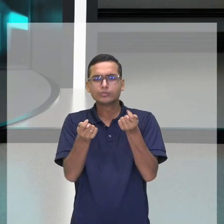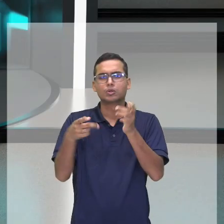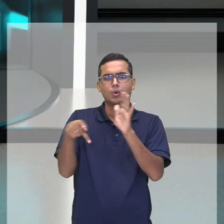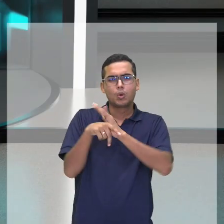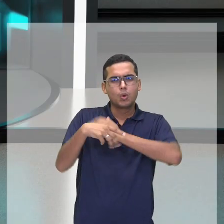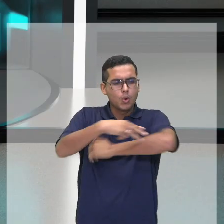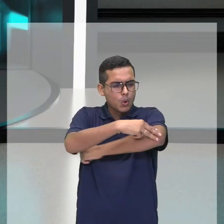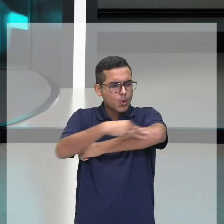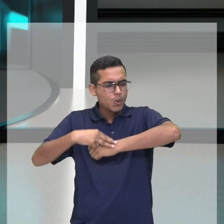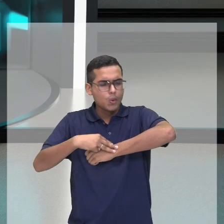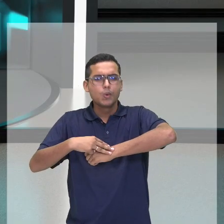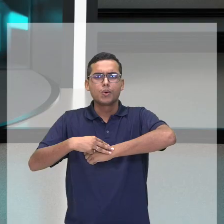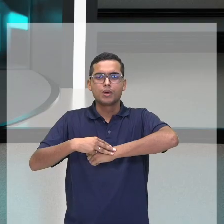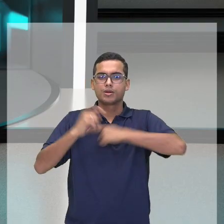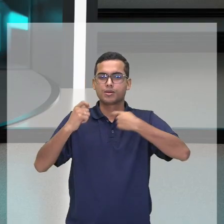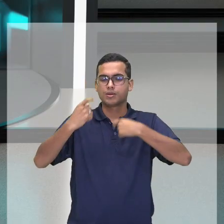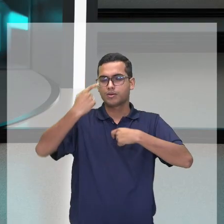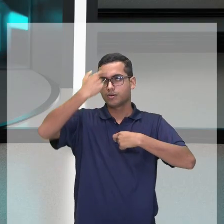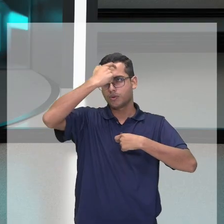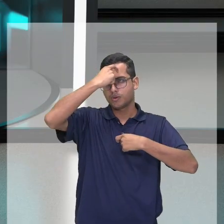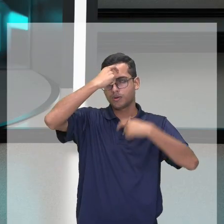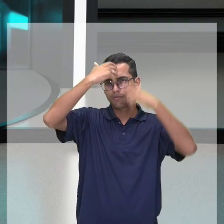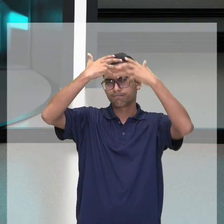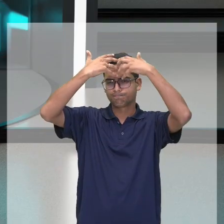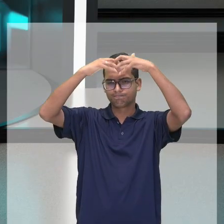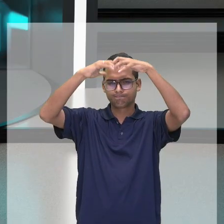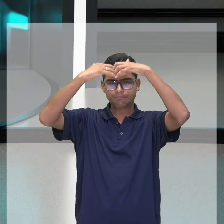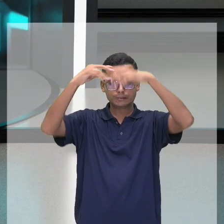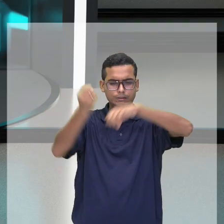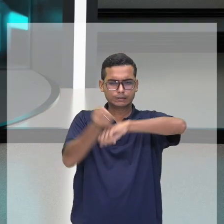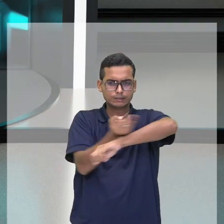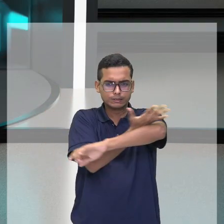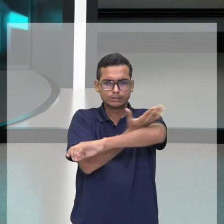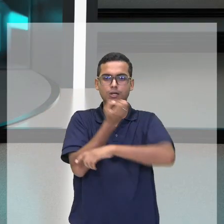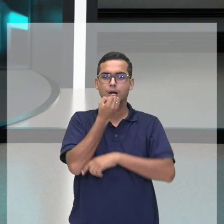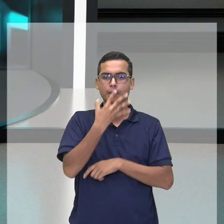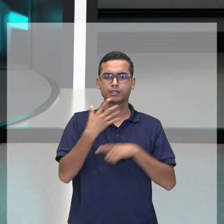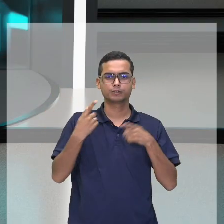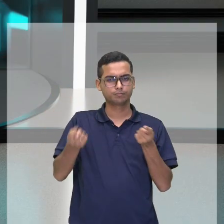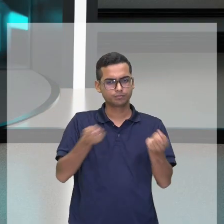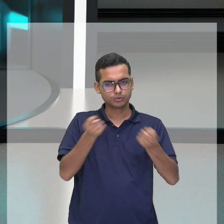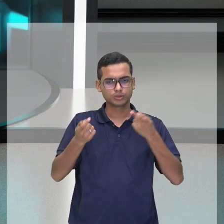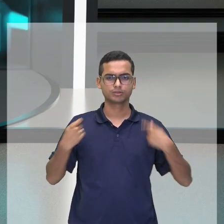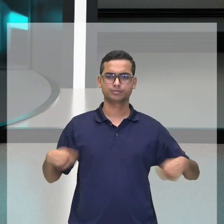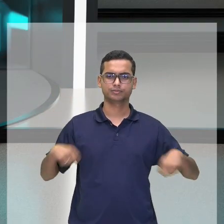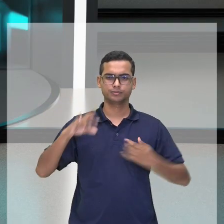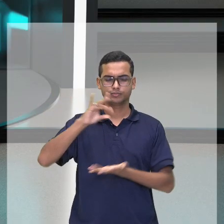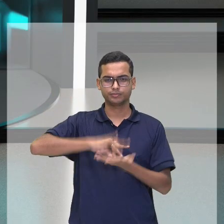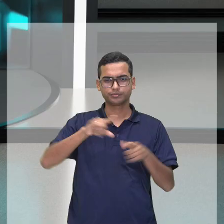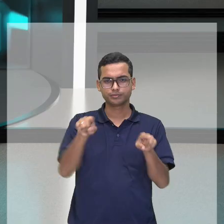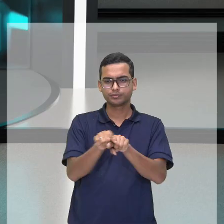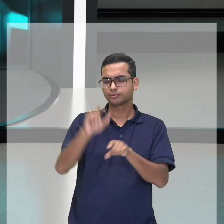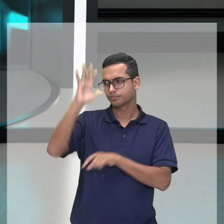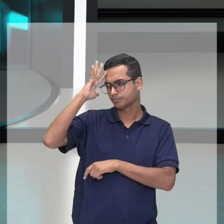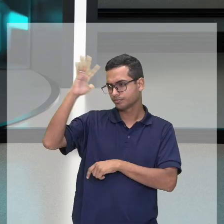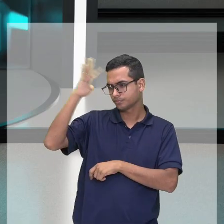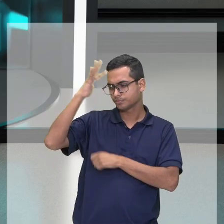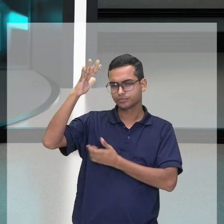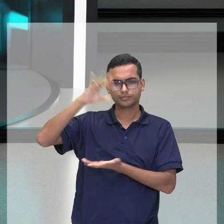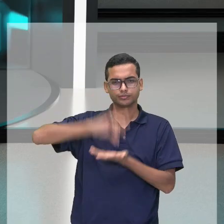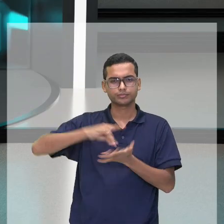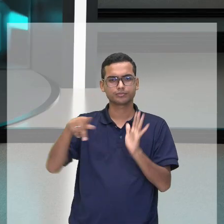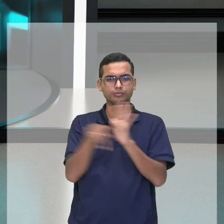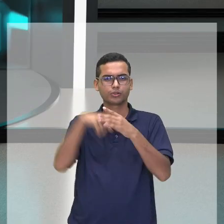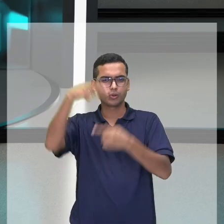sua mente, o seu emocional bem controlado. Imagina que você teve lá uma discussão com